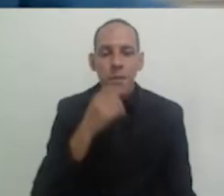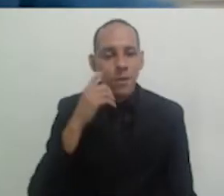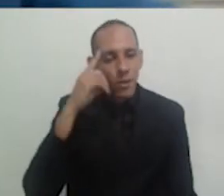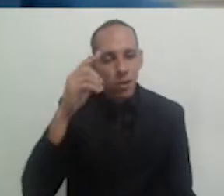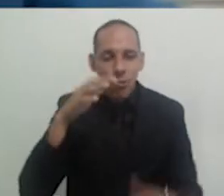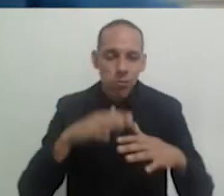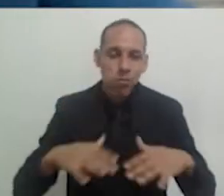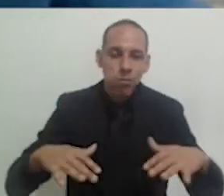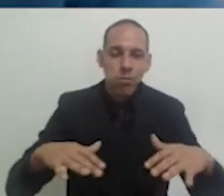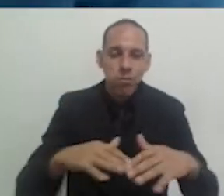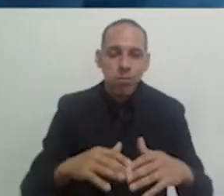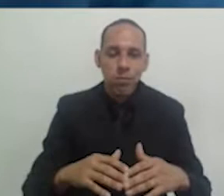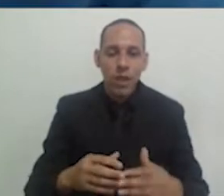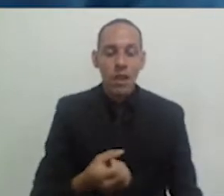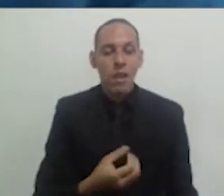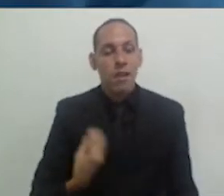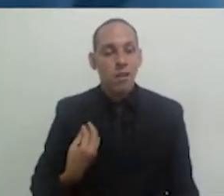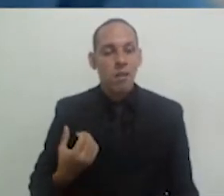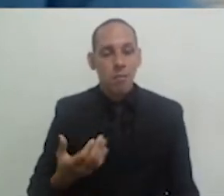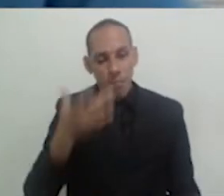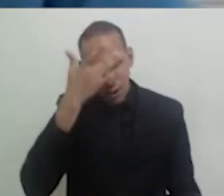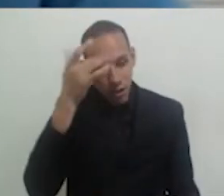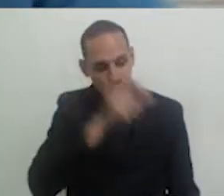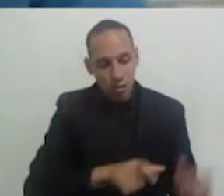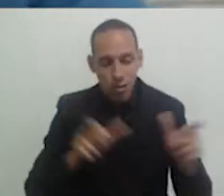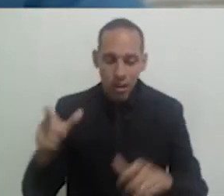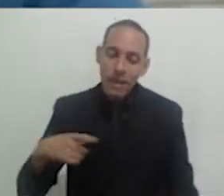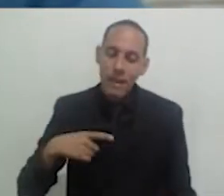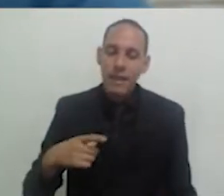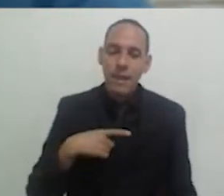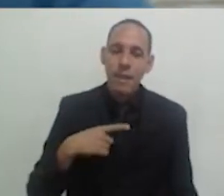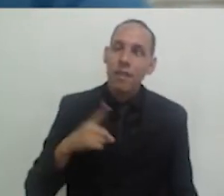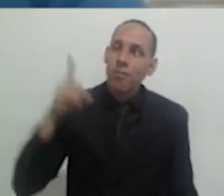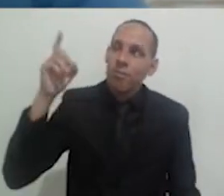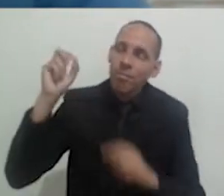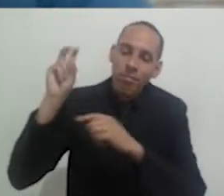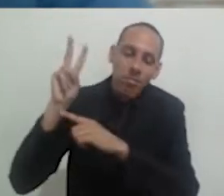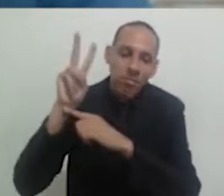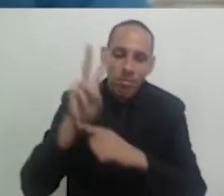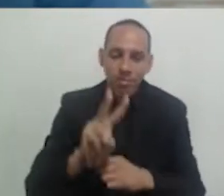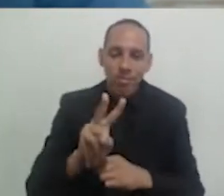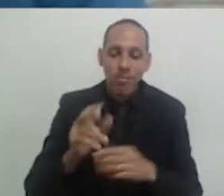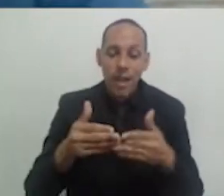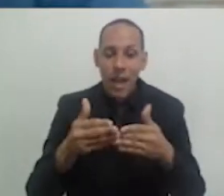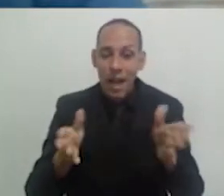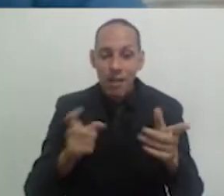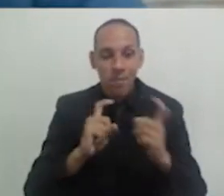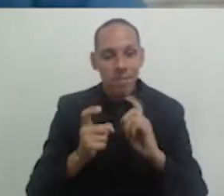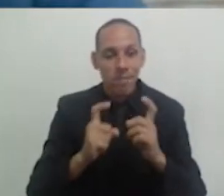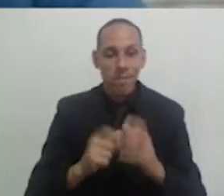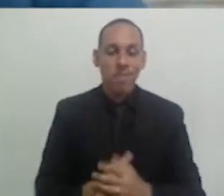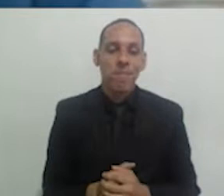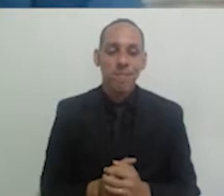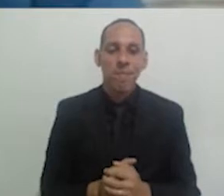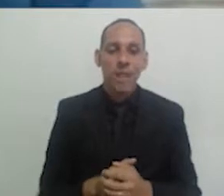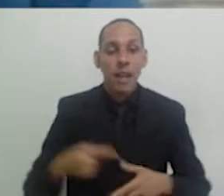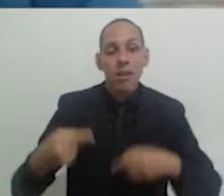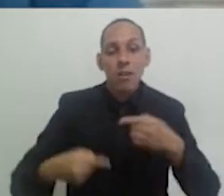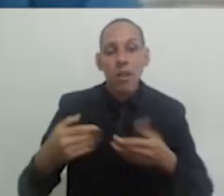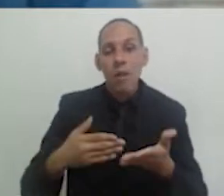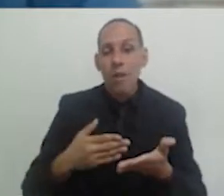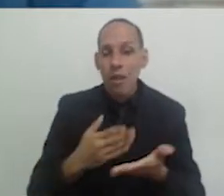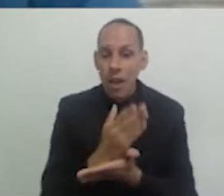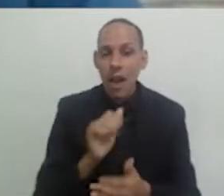Havendo número legal, invocando a proteção de Deus, declaro aberta a presente sessão. Discussão e aprovação das atas da sessão